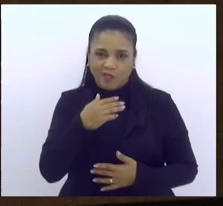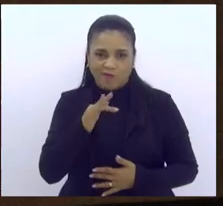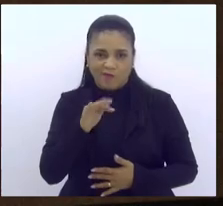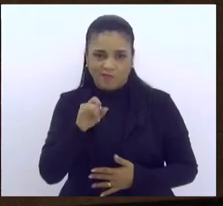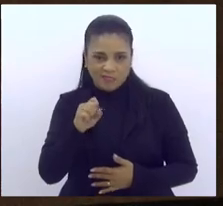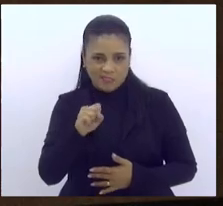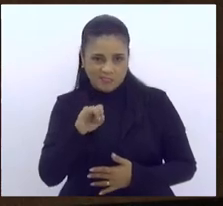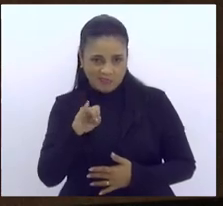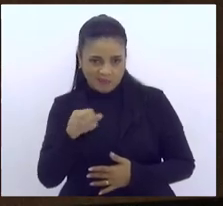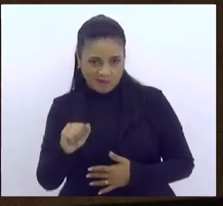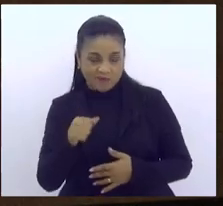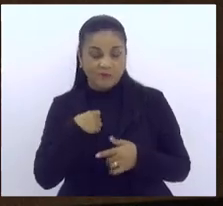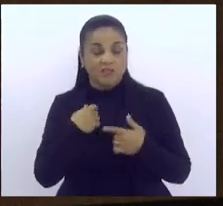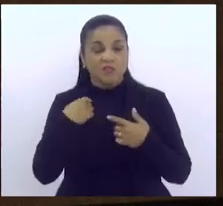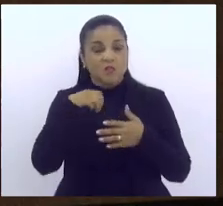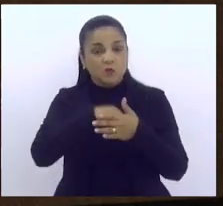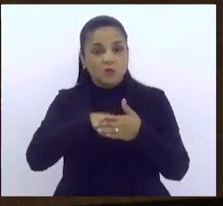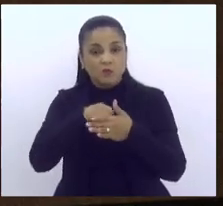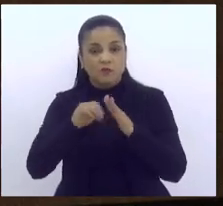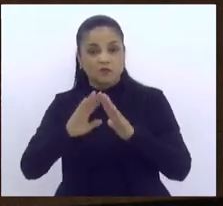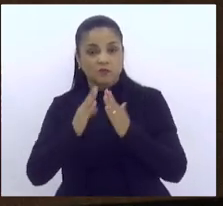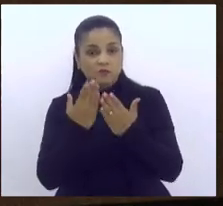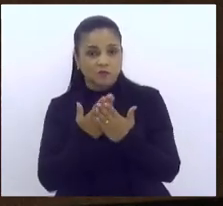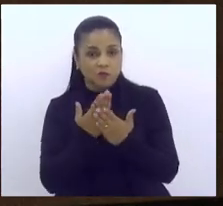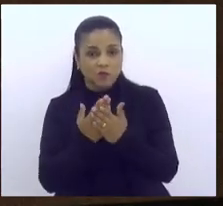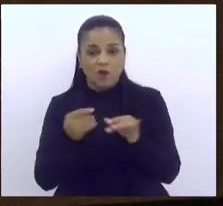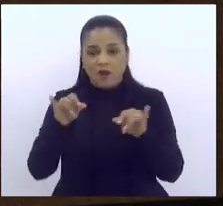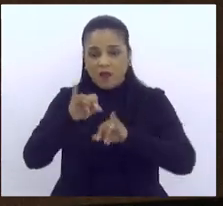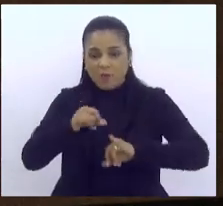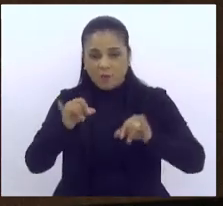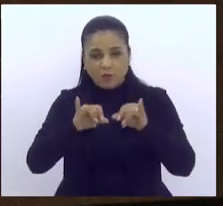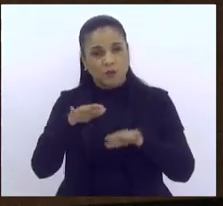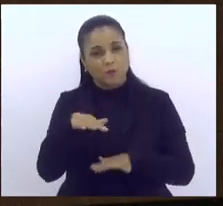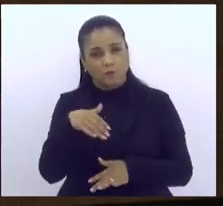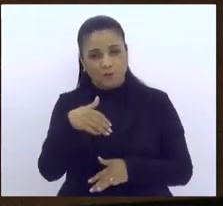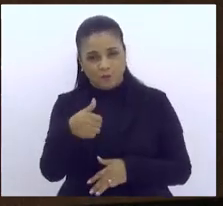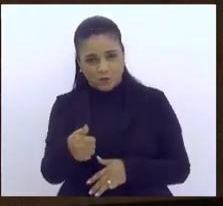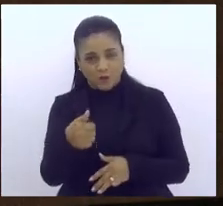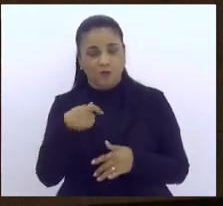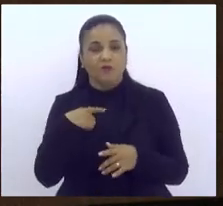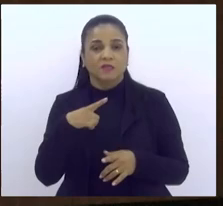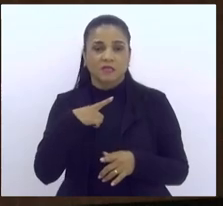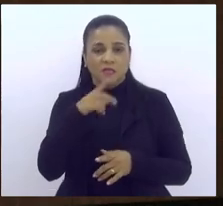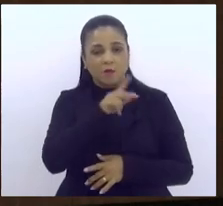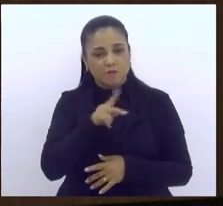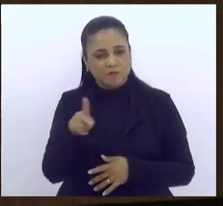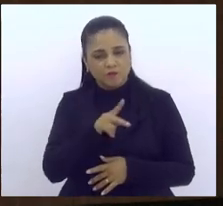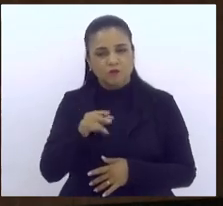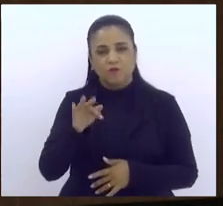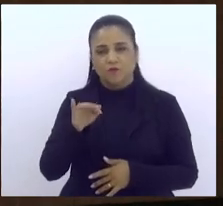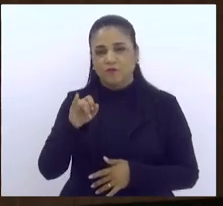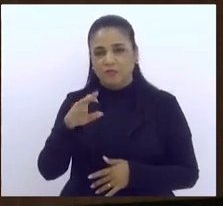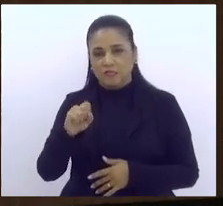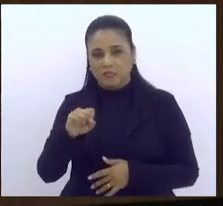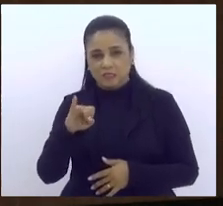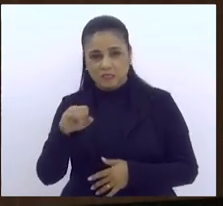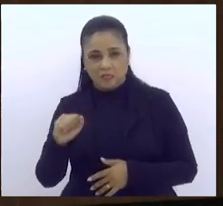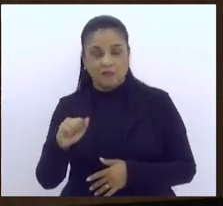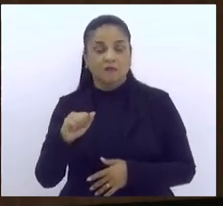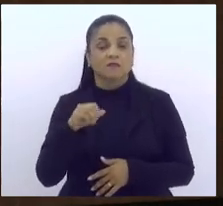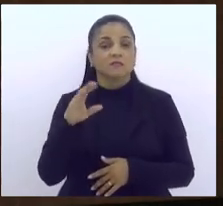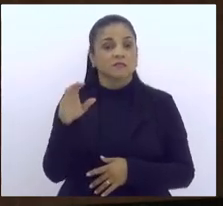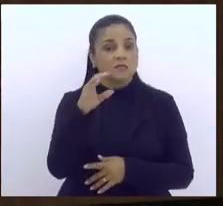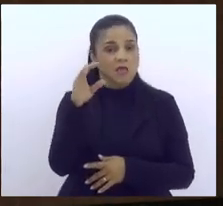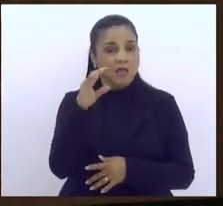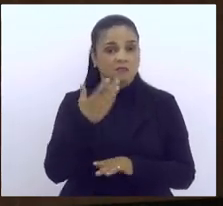Então, a minha luta é para que mais escolas tenham laboratórios melhores, que a gente tenha mais professores de física, de ciência nas escolas e